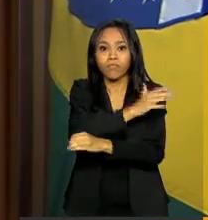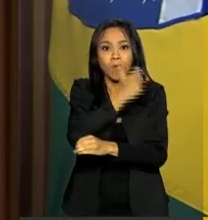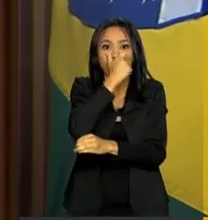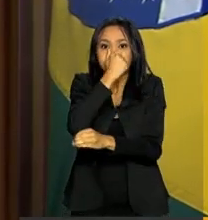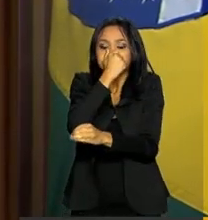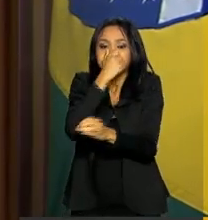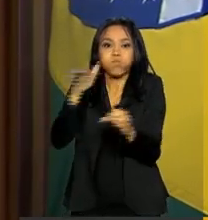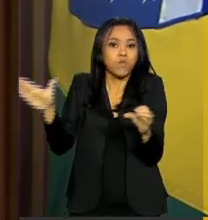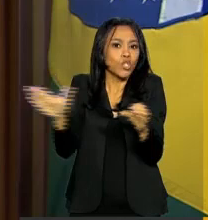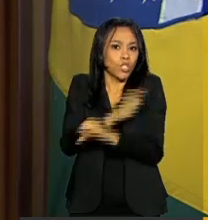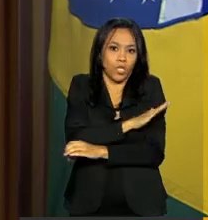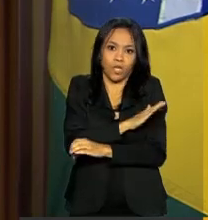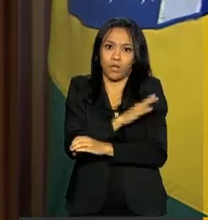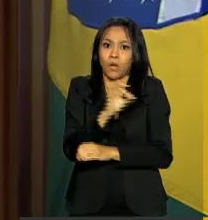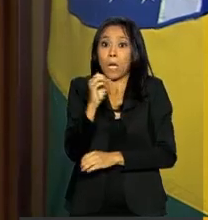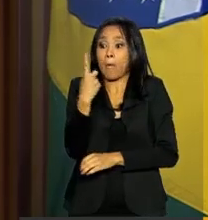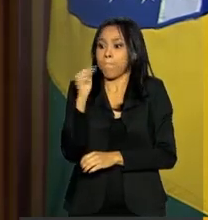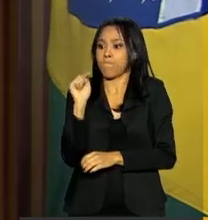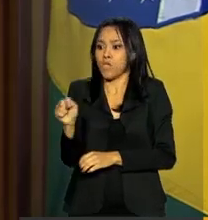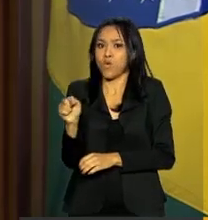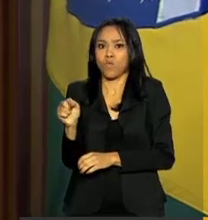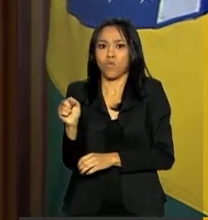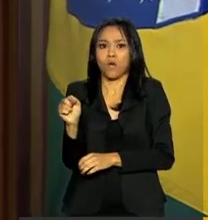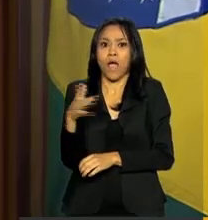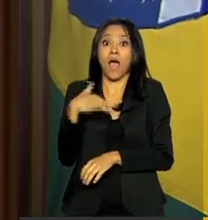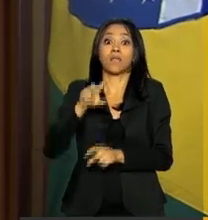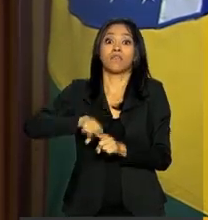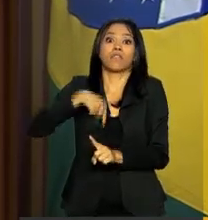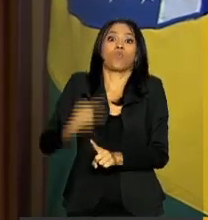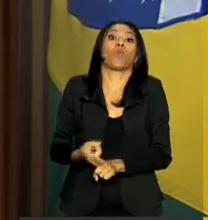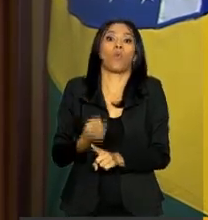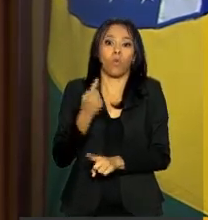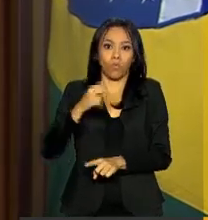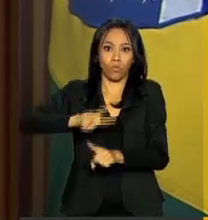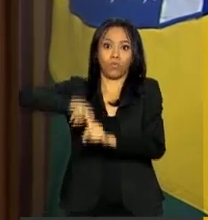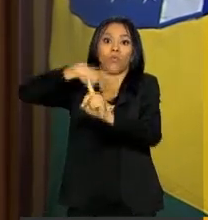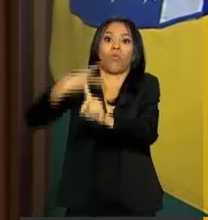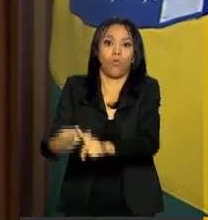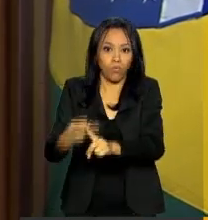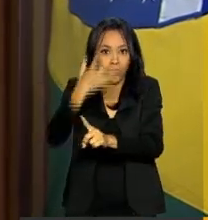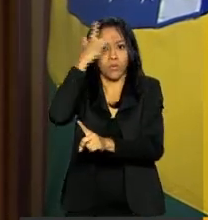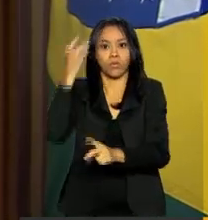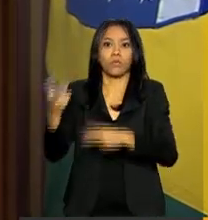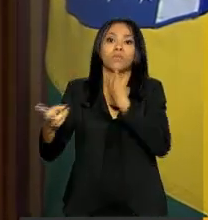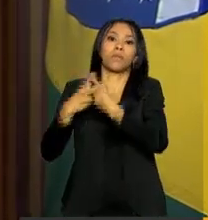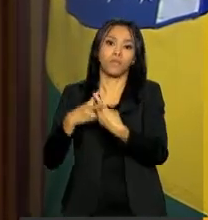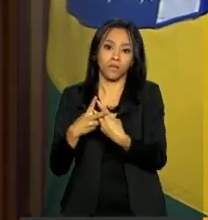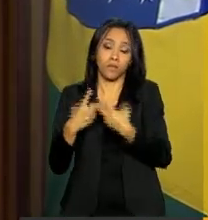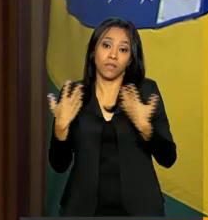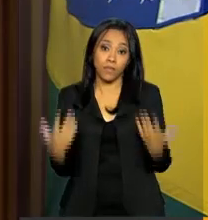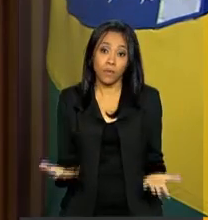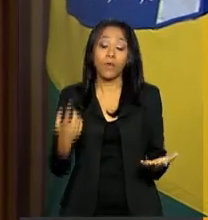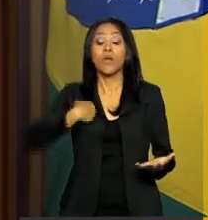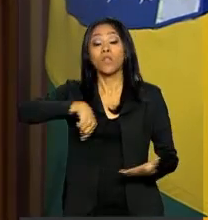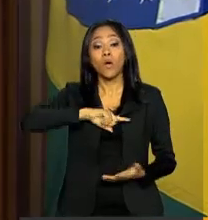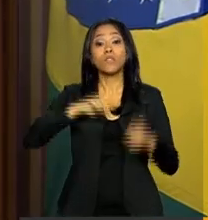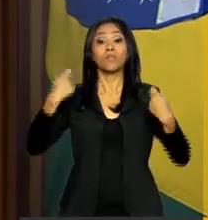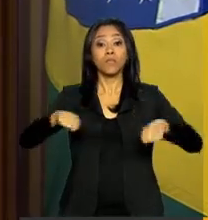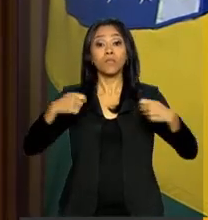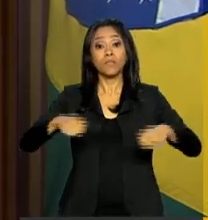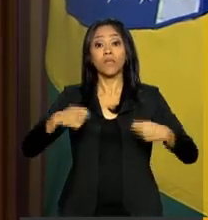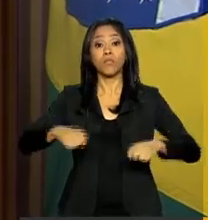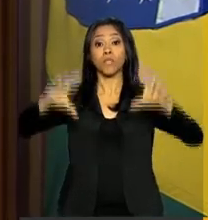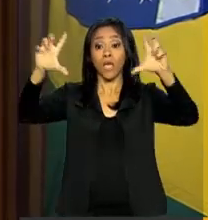há lugar para mil presos às vezes a 2 mil detentos né então nós precisamos tentar